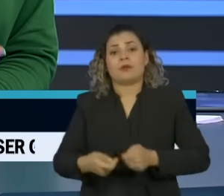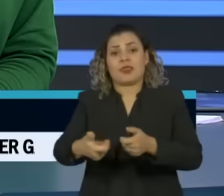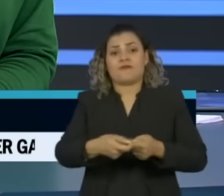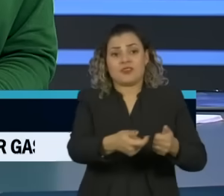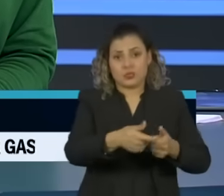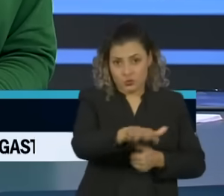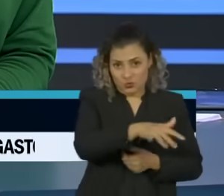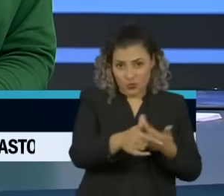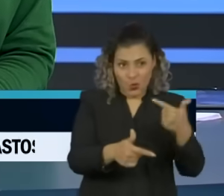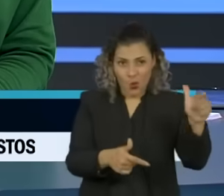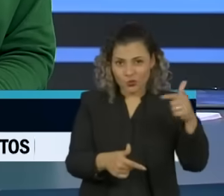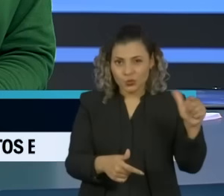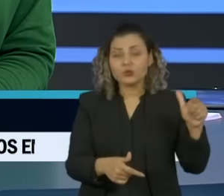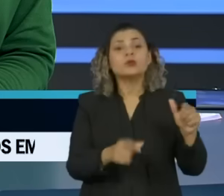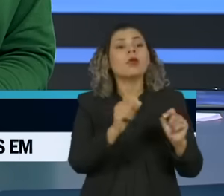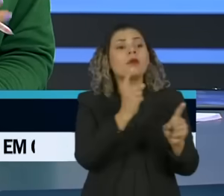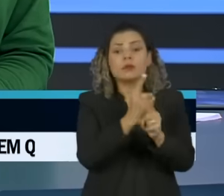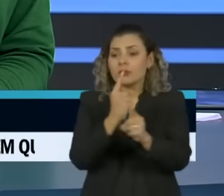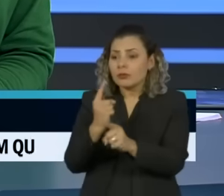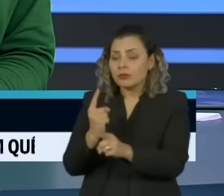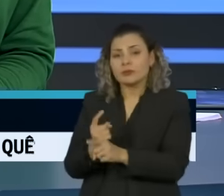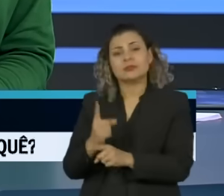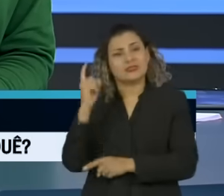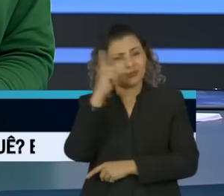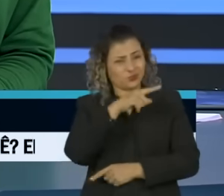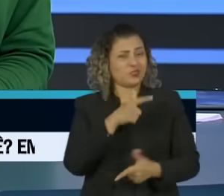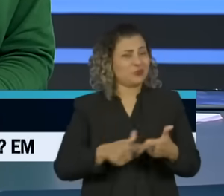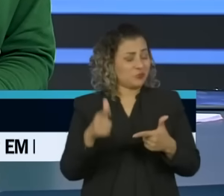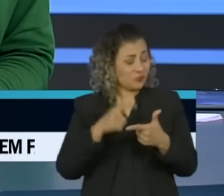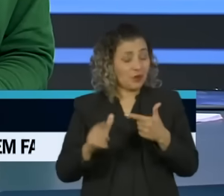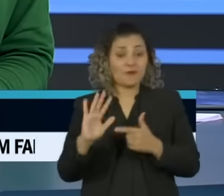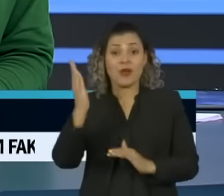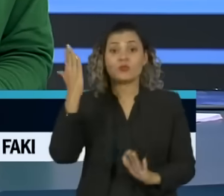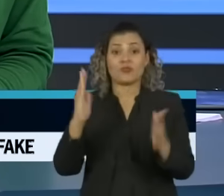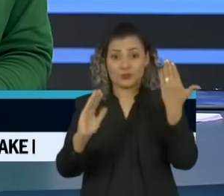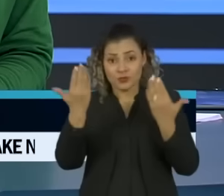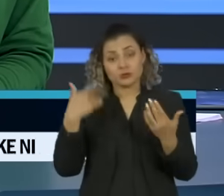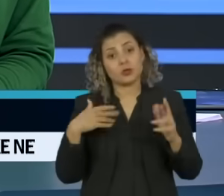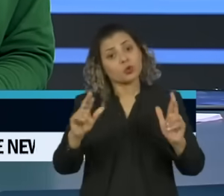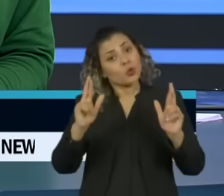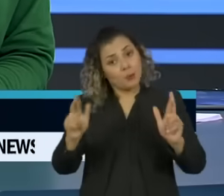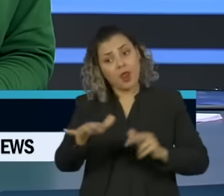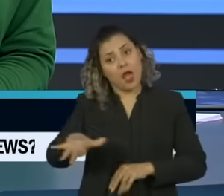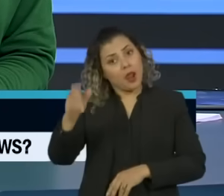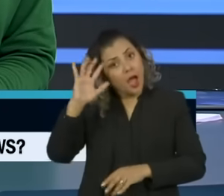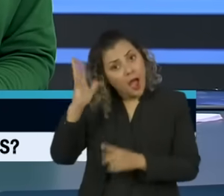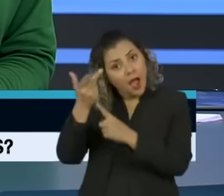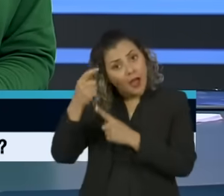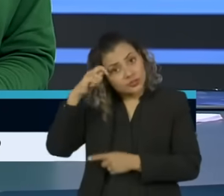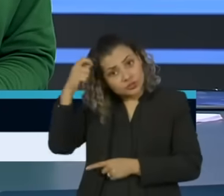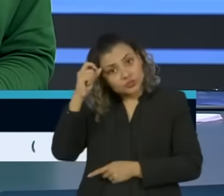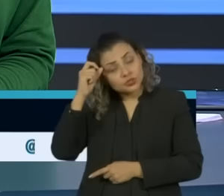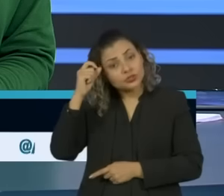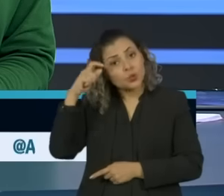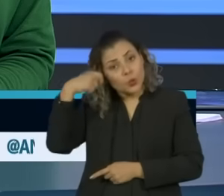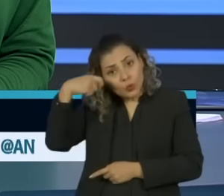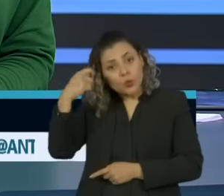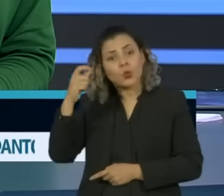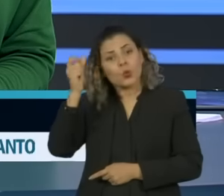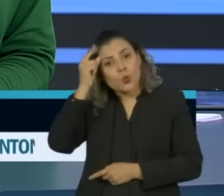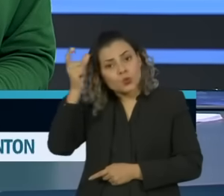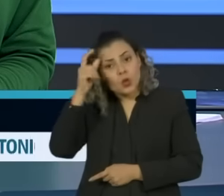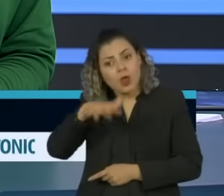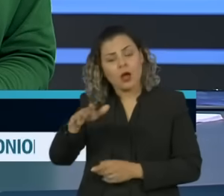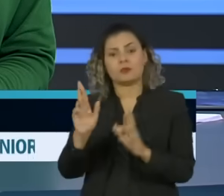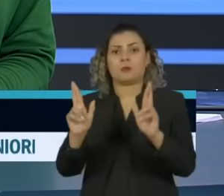emergencial, para identificar quem são as pessoas, e houve aquele monte de fraude, que não aconteça agora, que sirva de experiência para que eles identifiquem esse universo